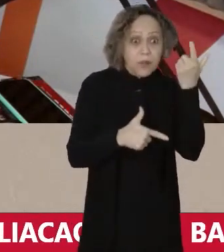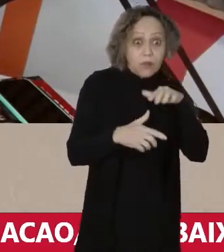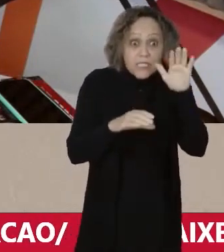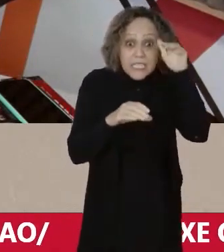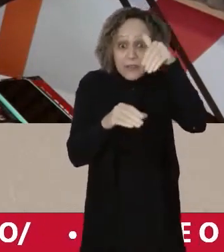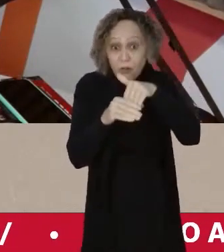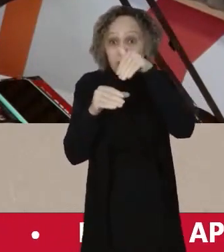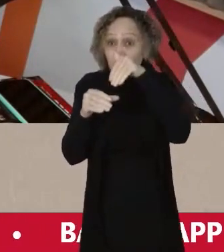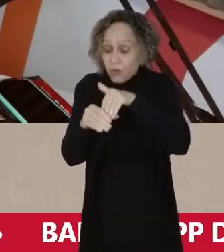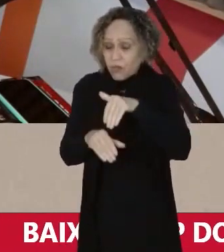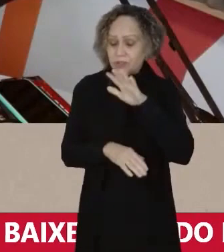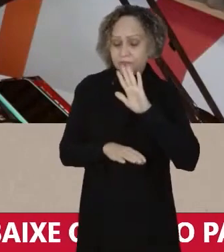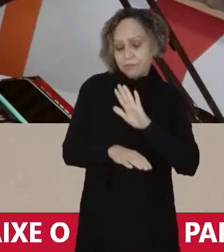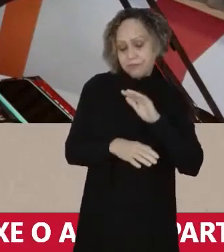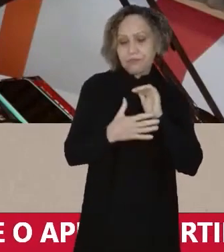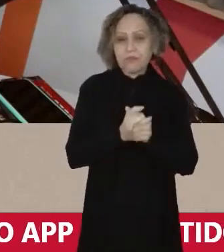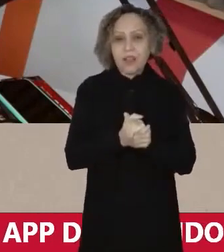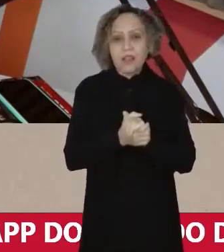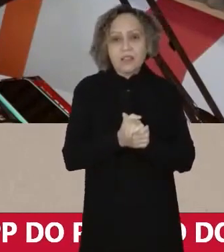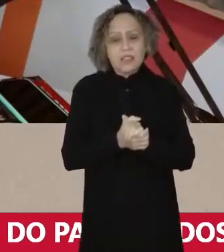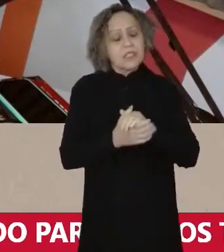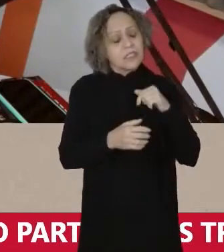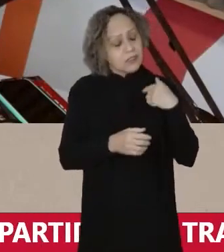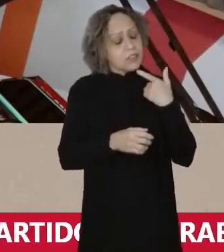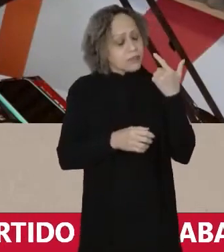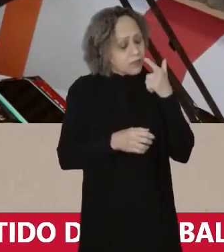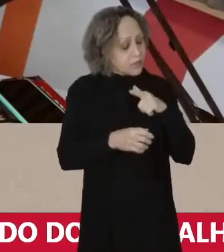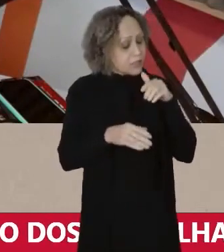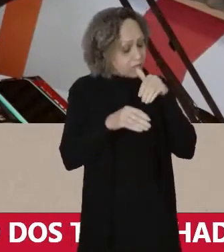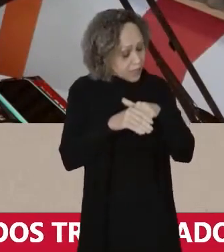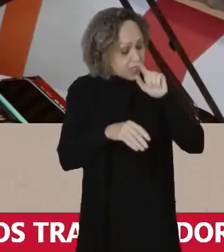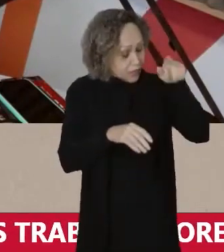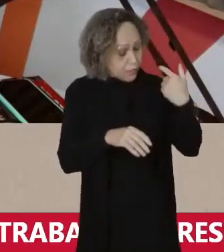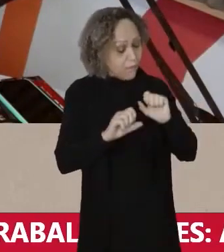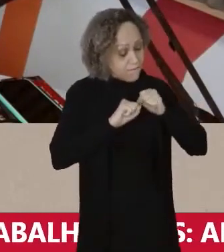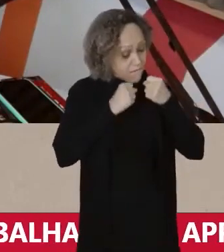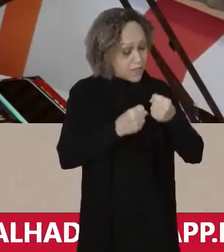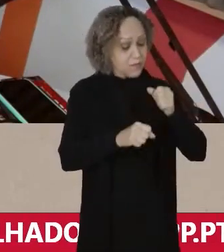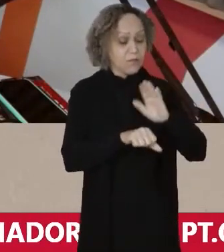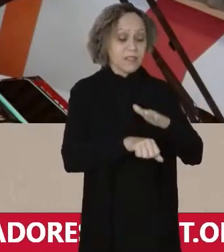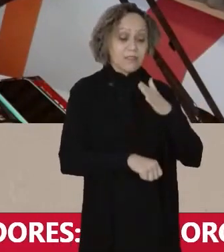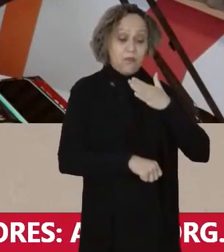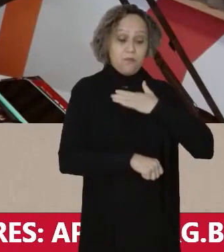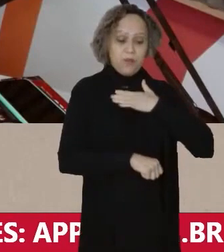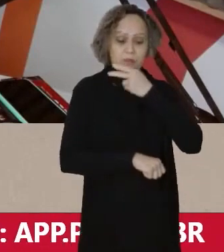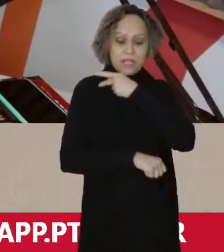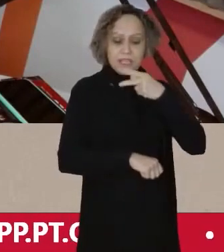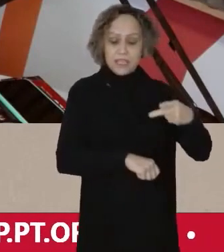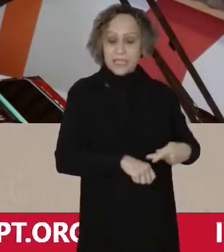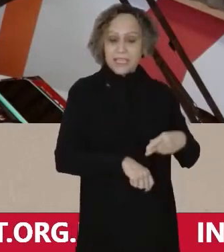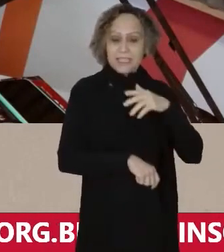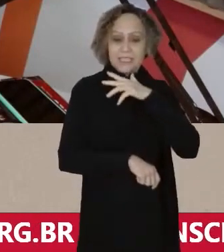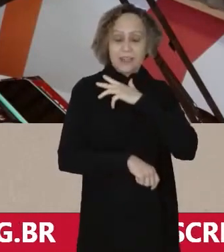vez. Então, nós queríamos Uhum. aquele e depois lutaríamos por mais. Então, é o meu presidente. Eu